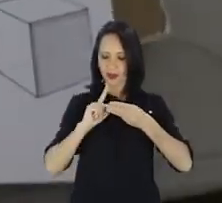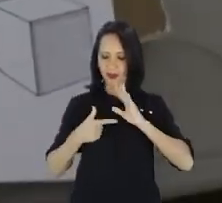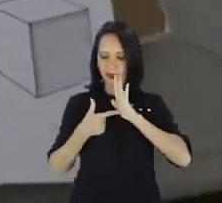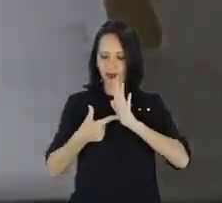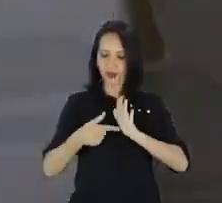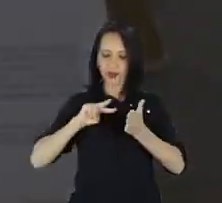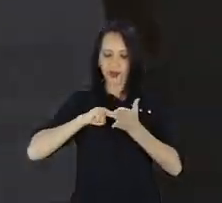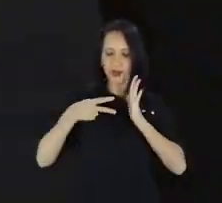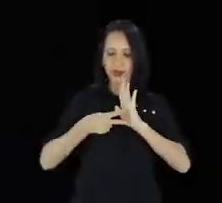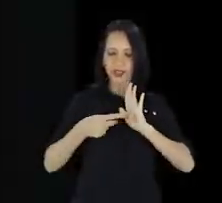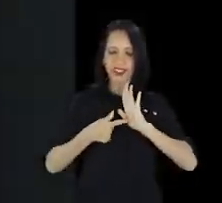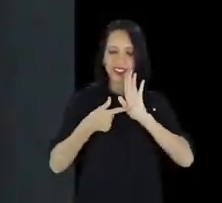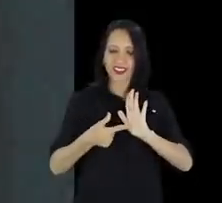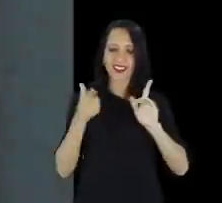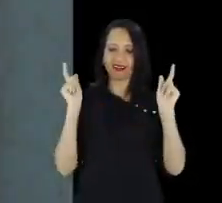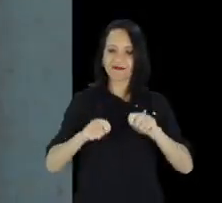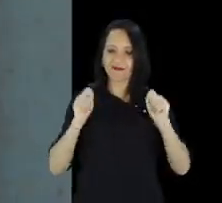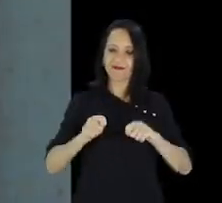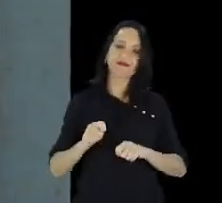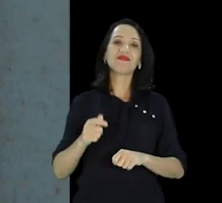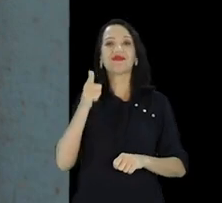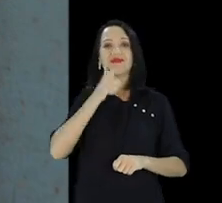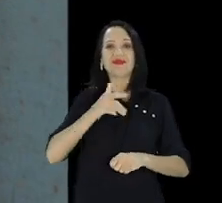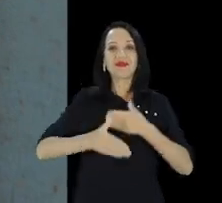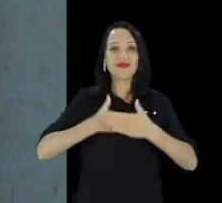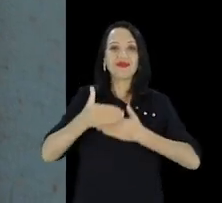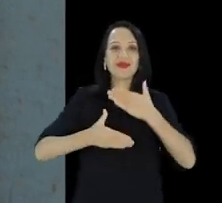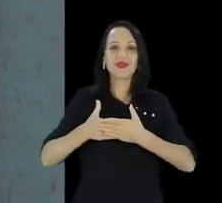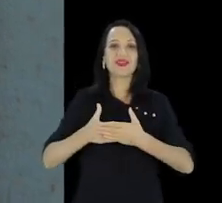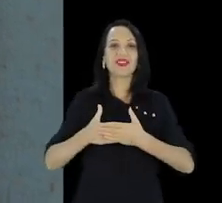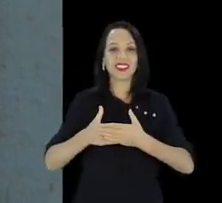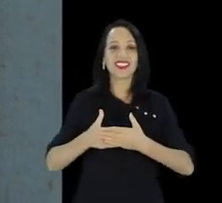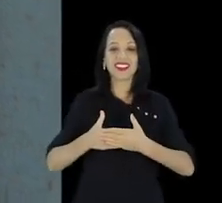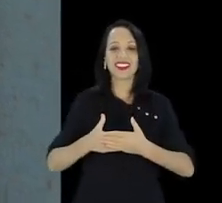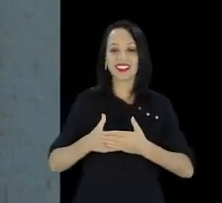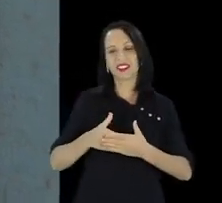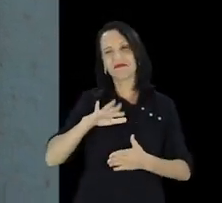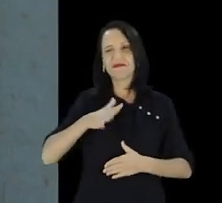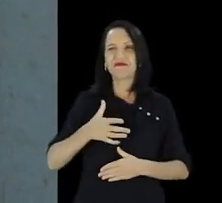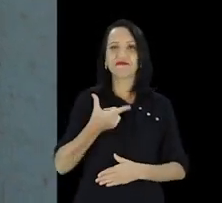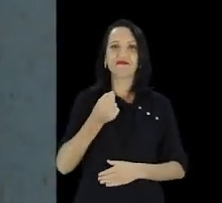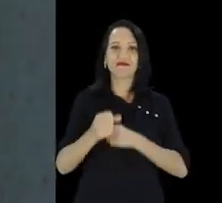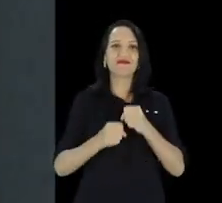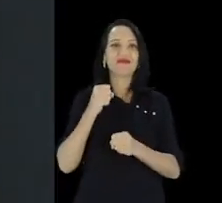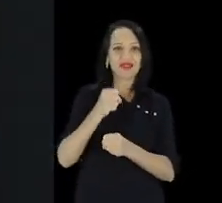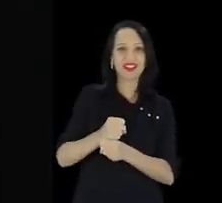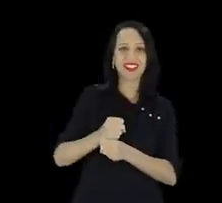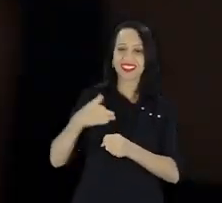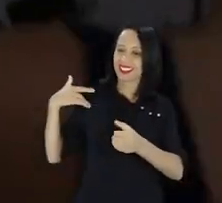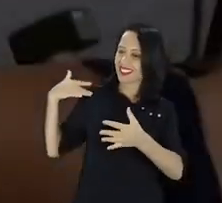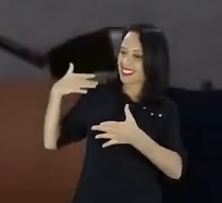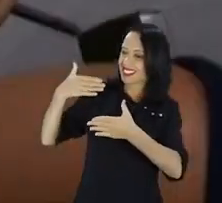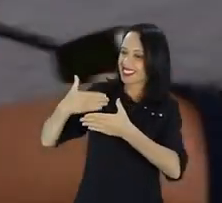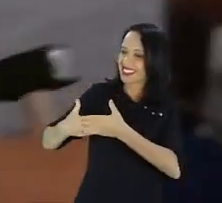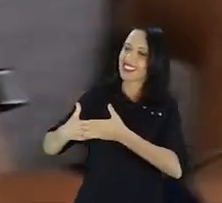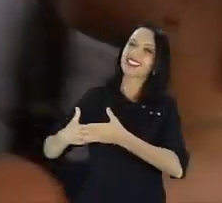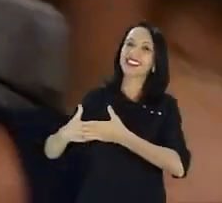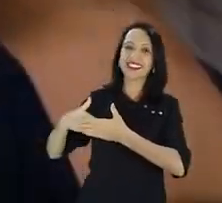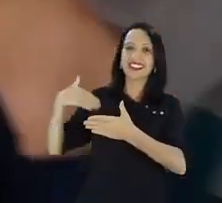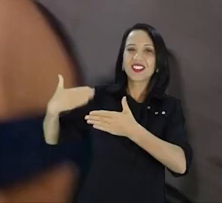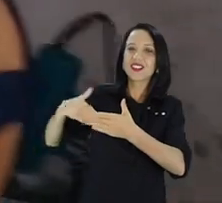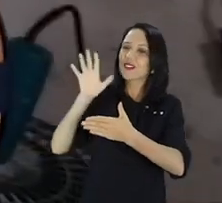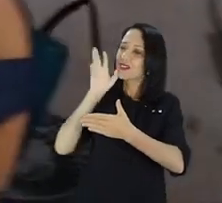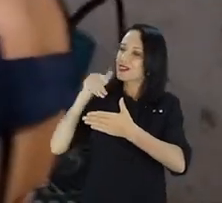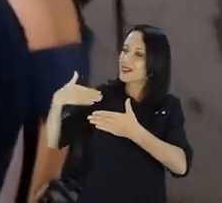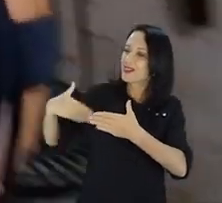significado que elas queriam dizer E aí eu fiz isso ao longo dos últimos 20 anos né foi uma trajetória muito longa e que